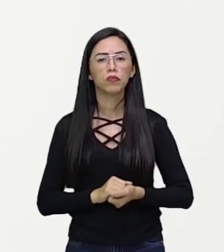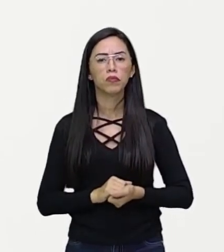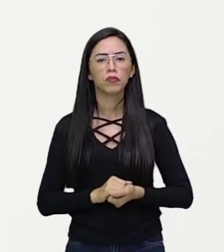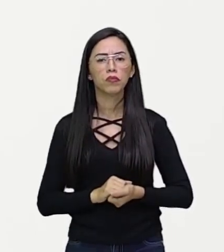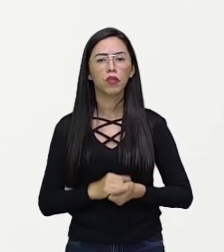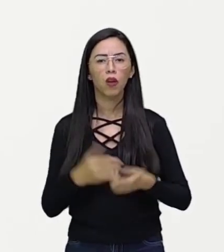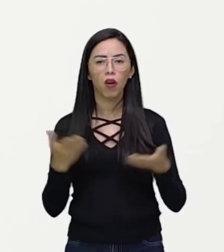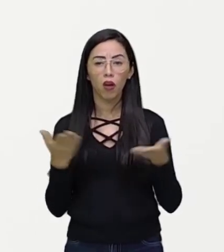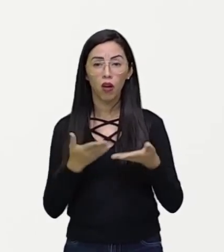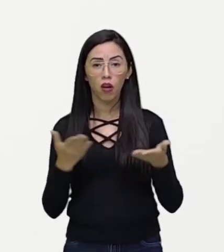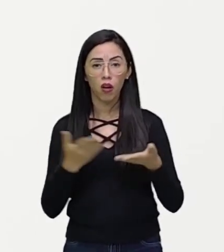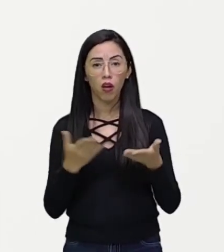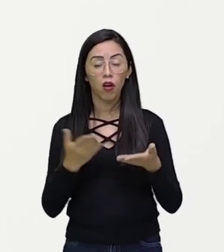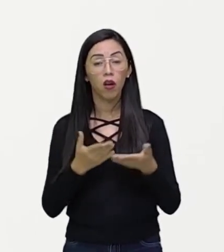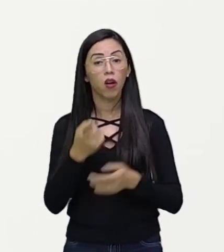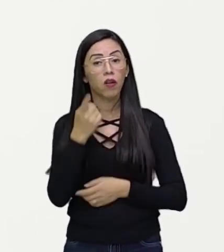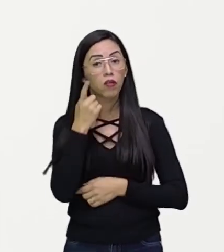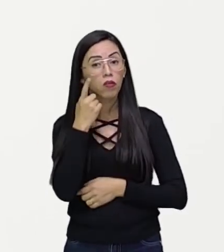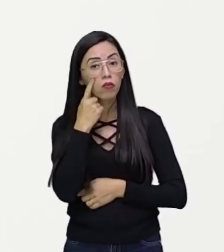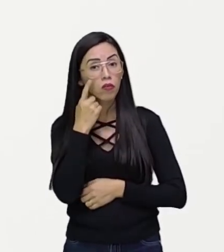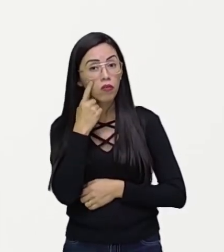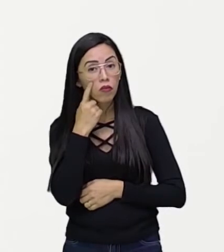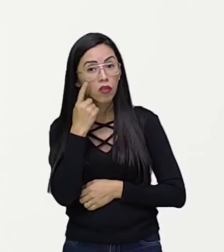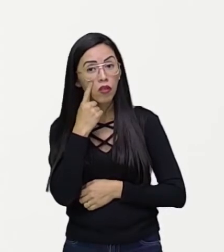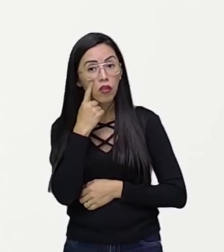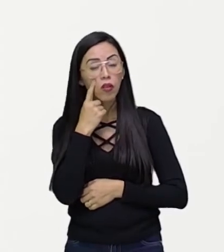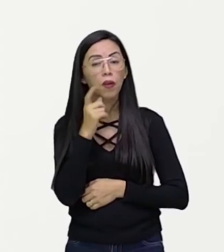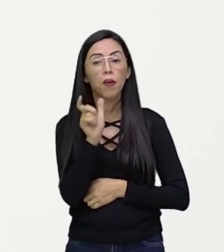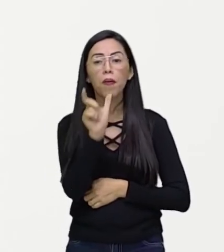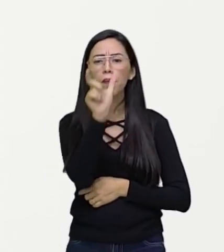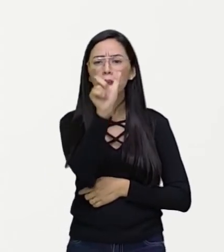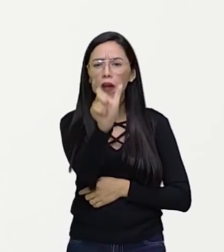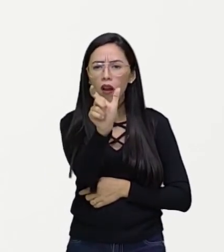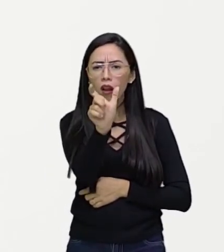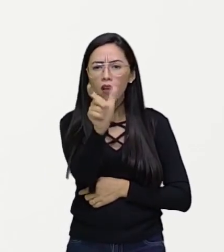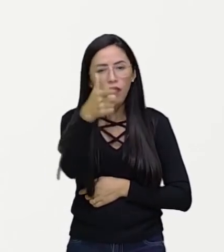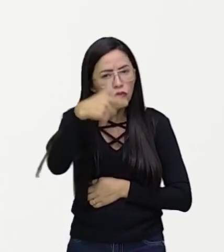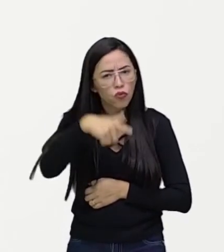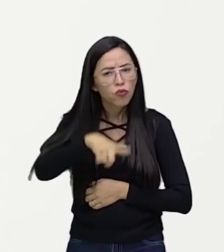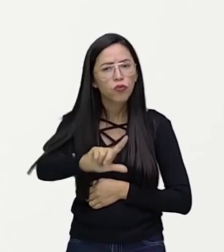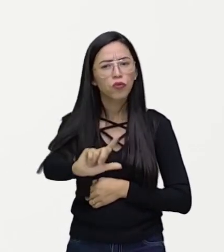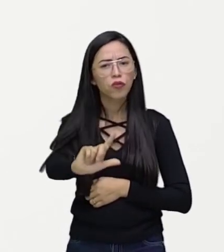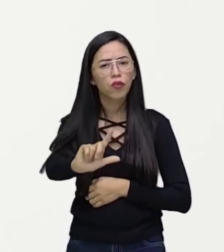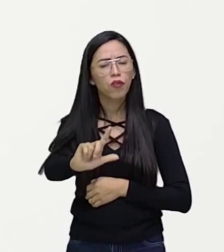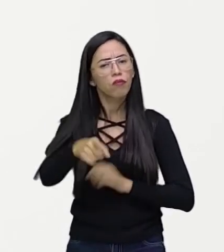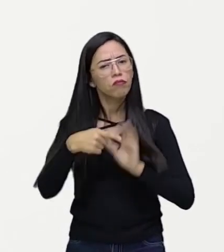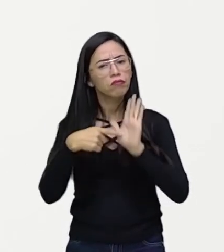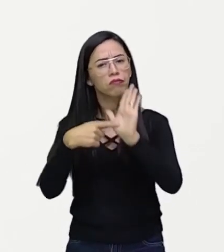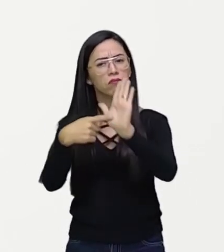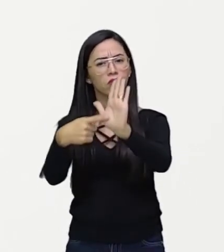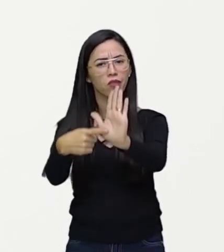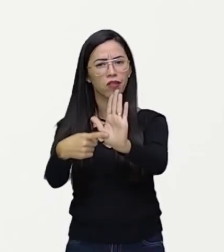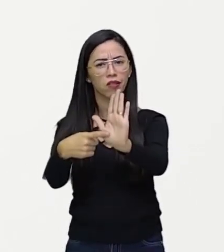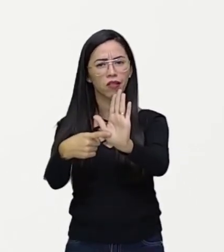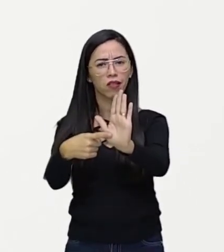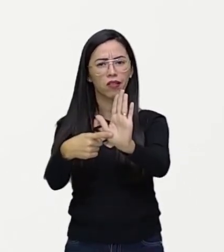Então, nós temos aqui múltiplos. Olha essa palavrinha de novo aparecendo. Múltiplos e submúltiplos do litro.